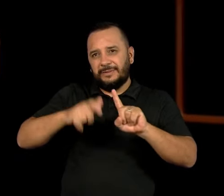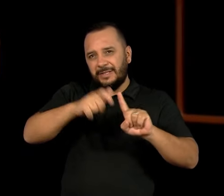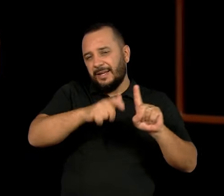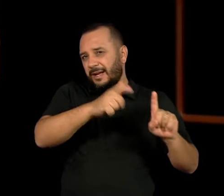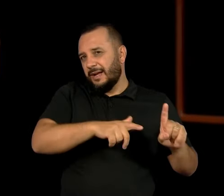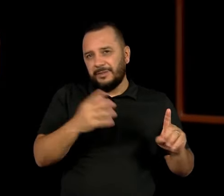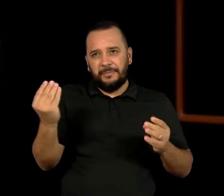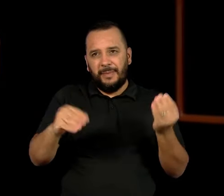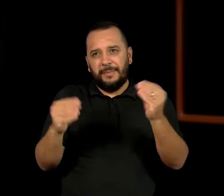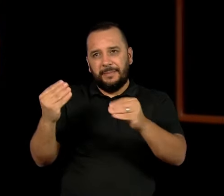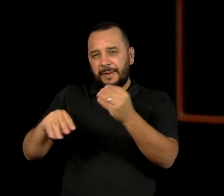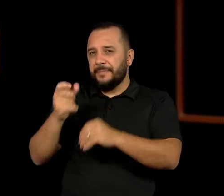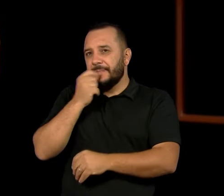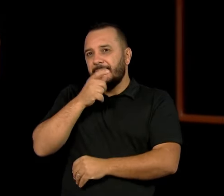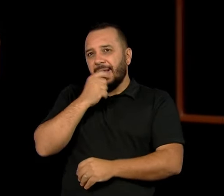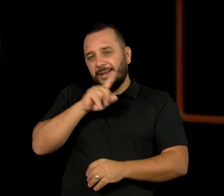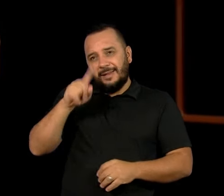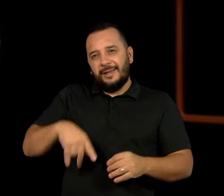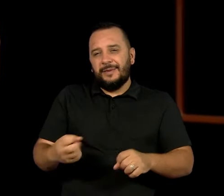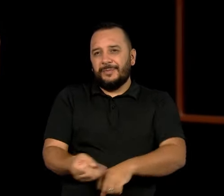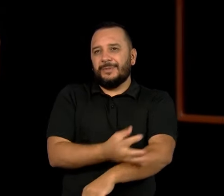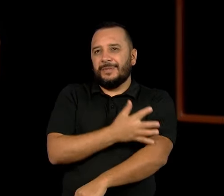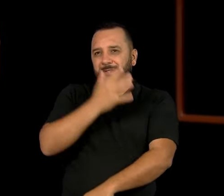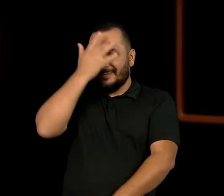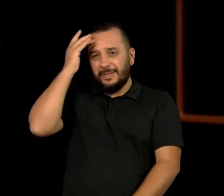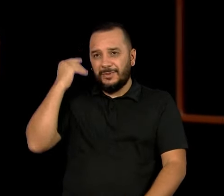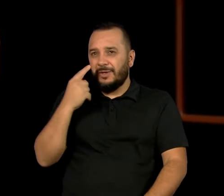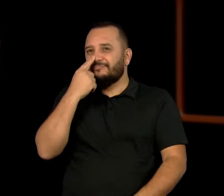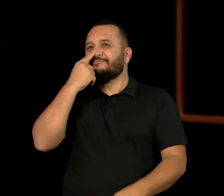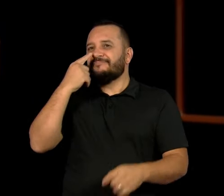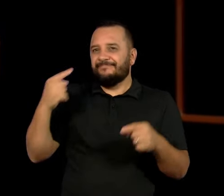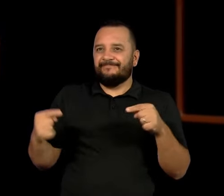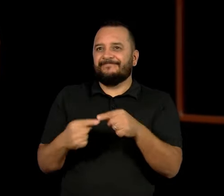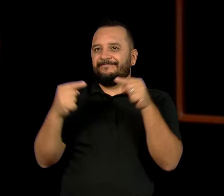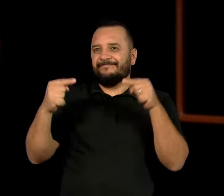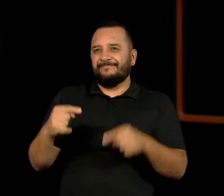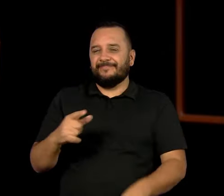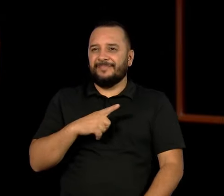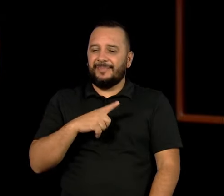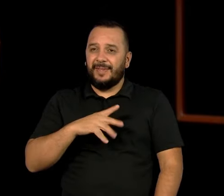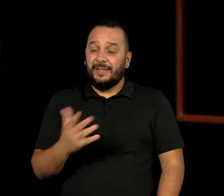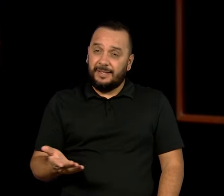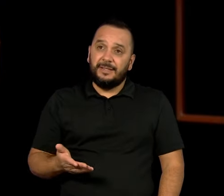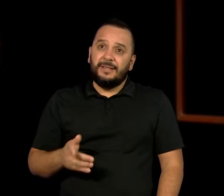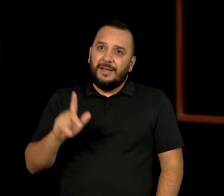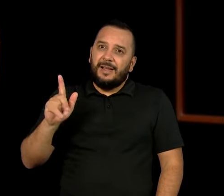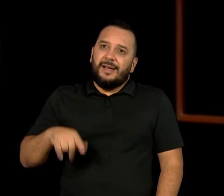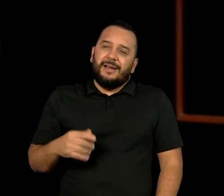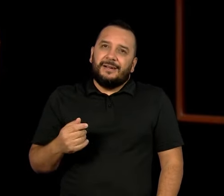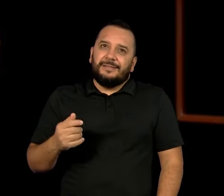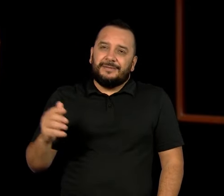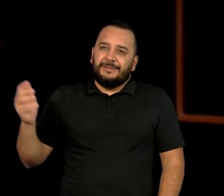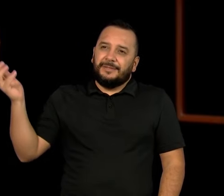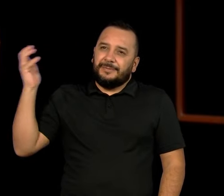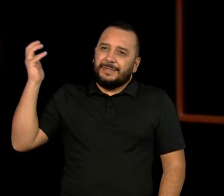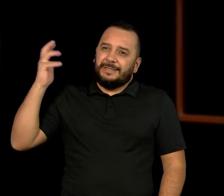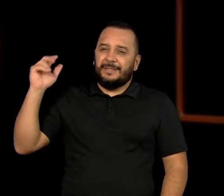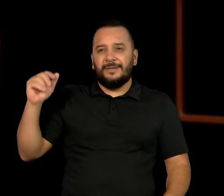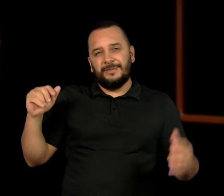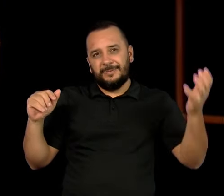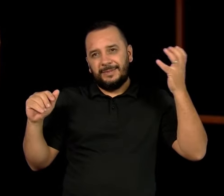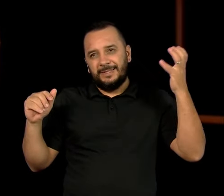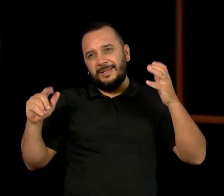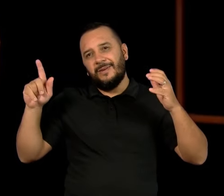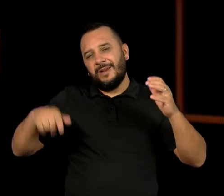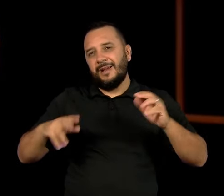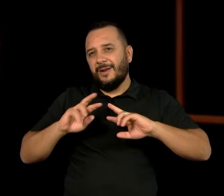piada, alguma coisa emocionante, alguma coisa que as pessoas possam se identificar. Enfim, inspiração não falta. A inspiração está na